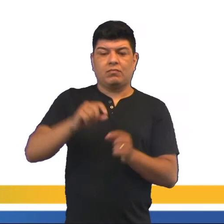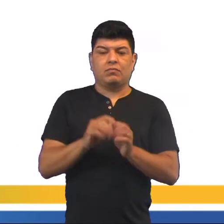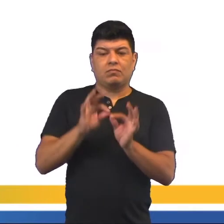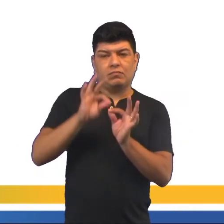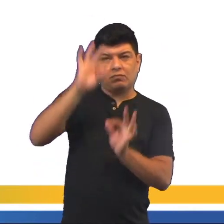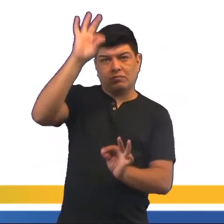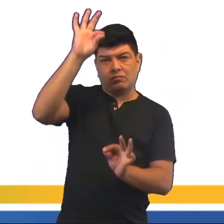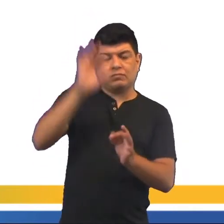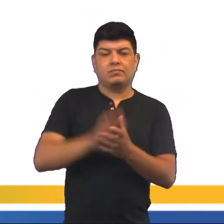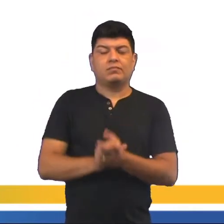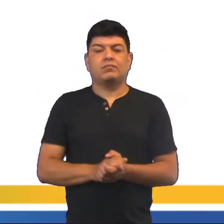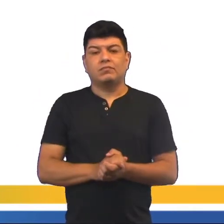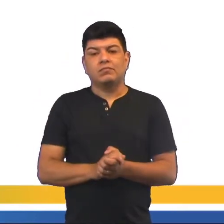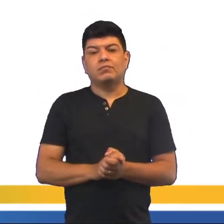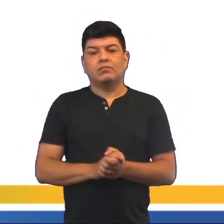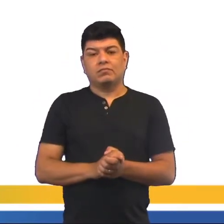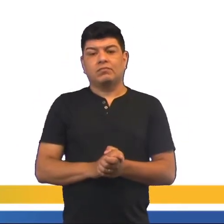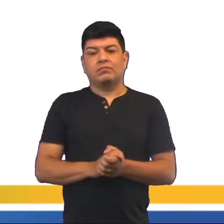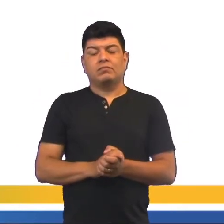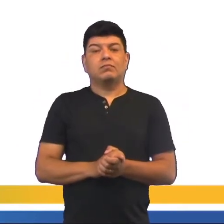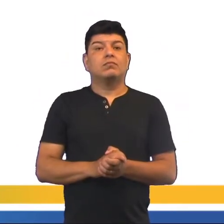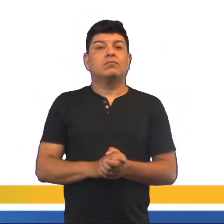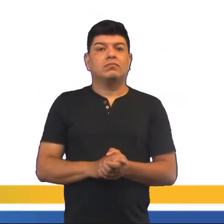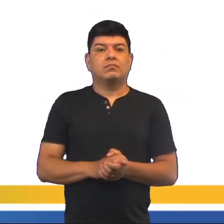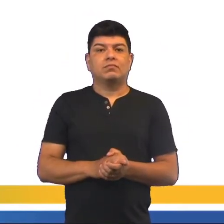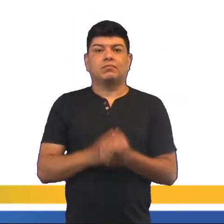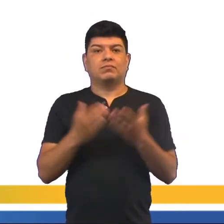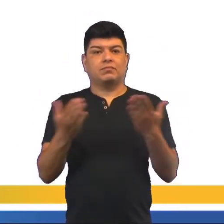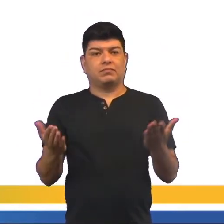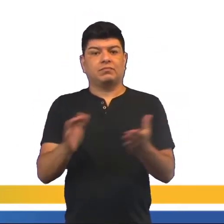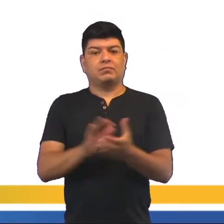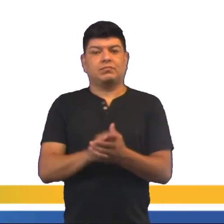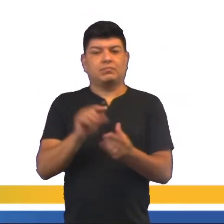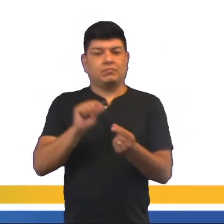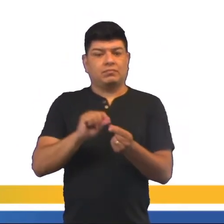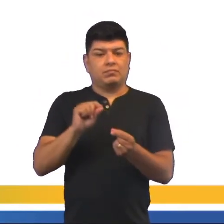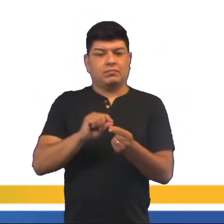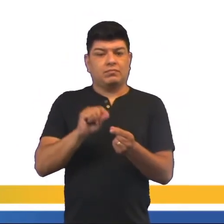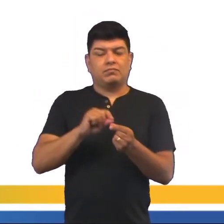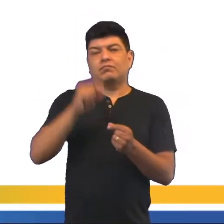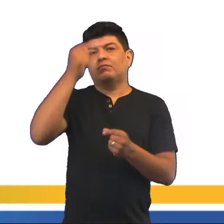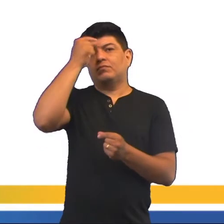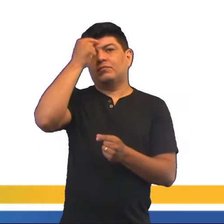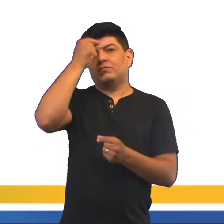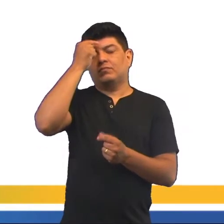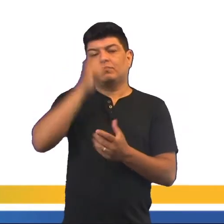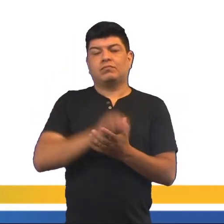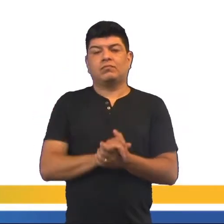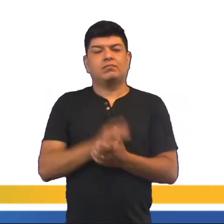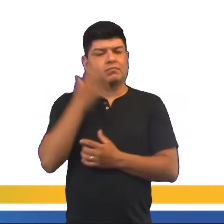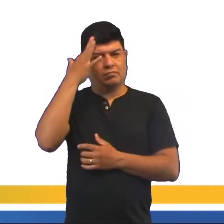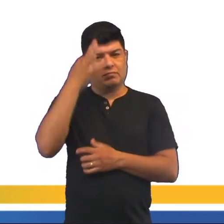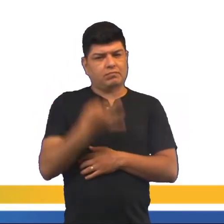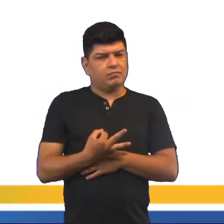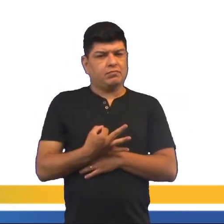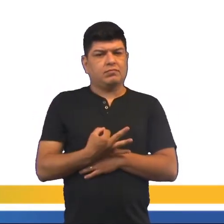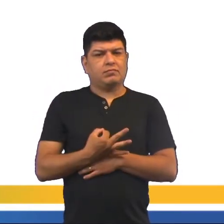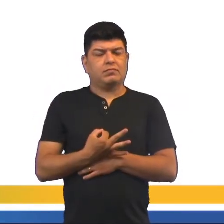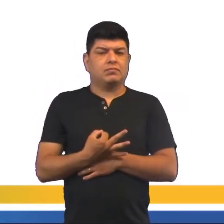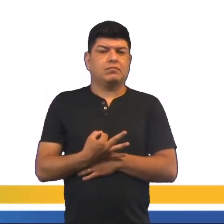seu comprimento. E aí, será que eles pensaram